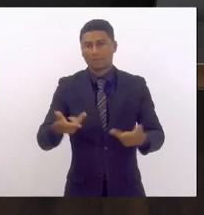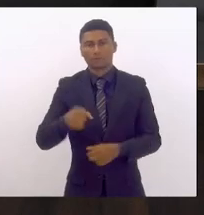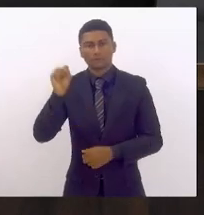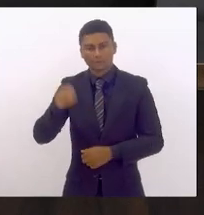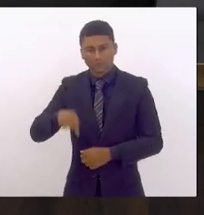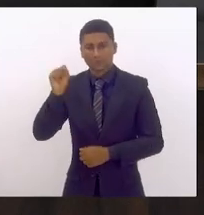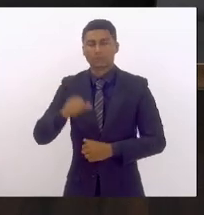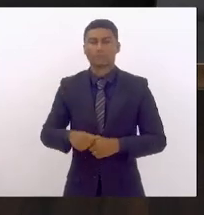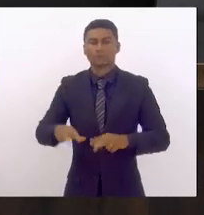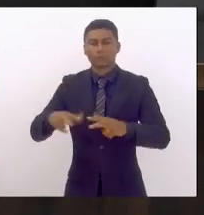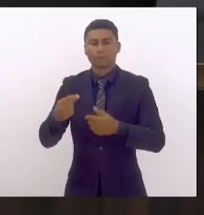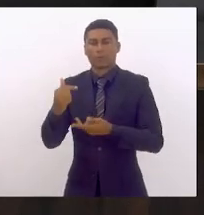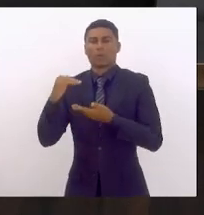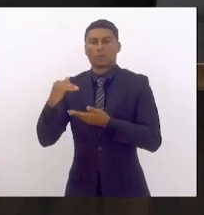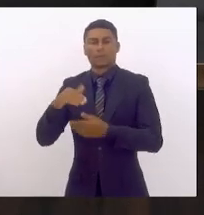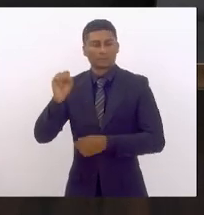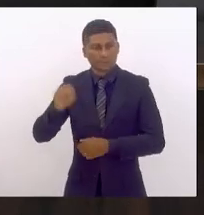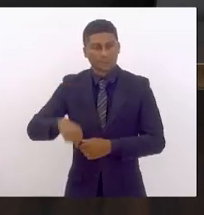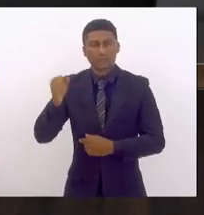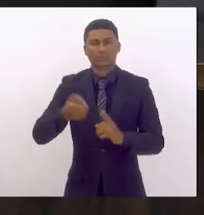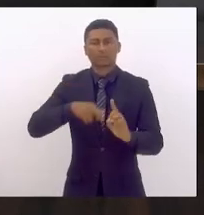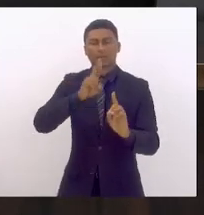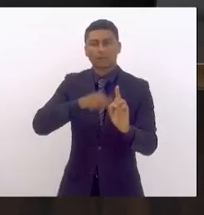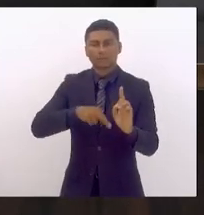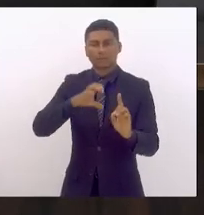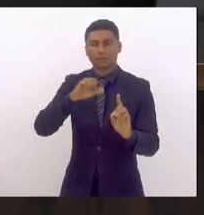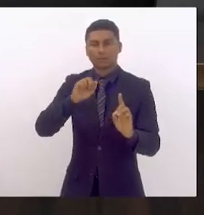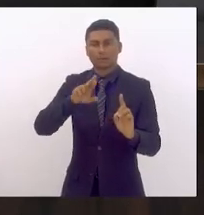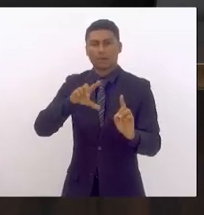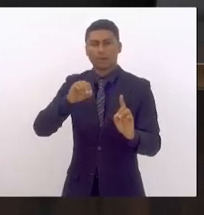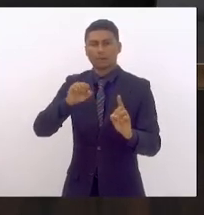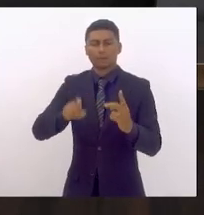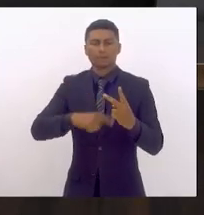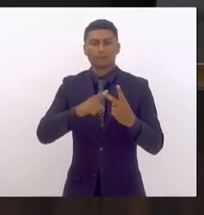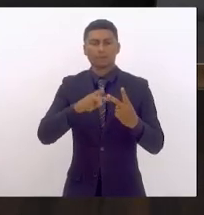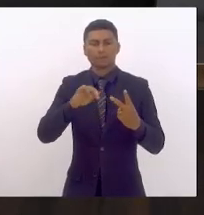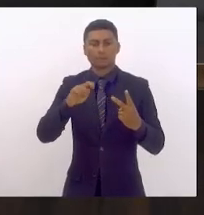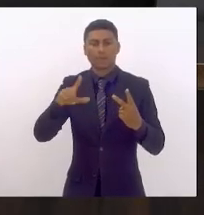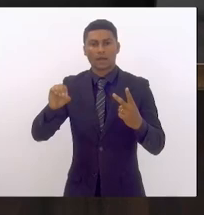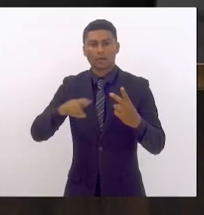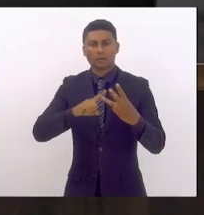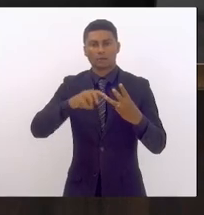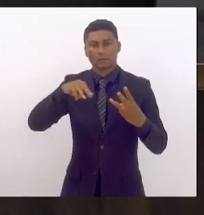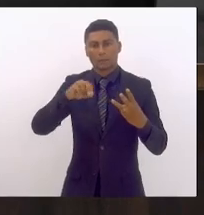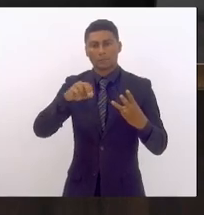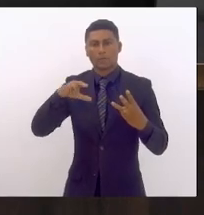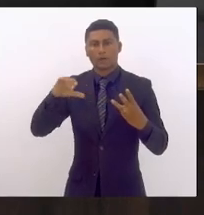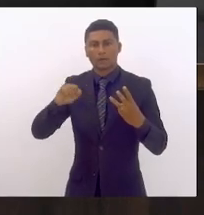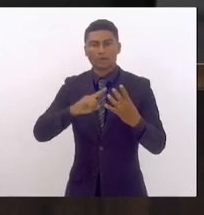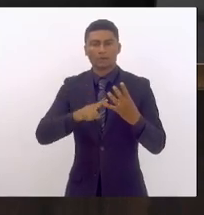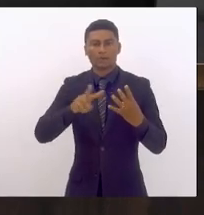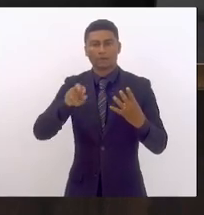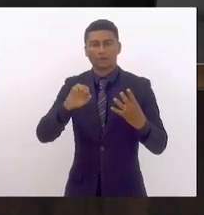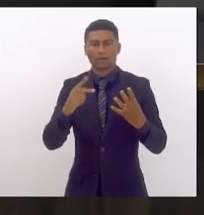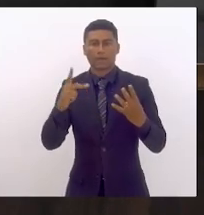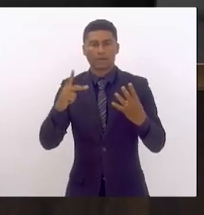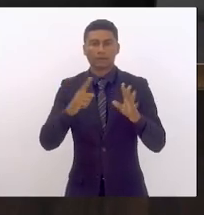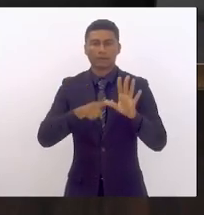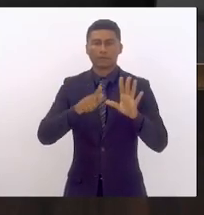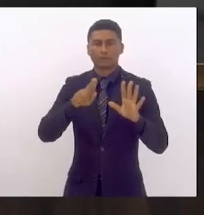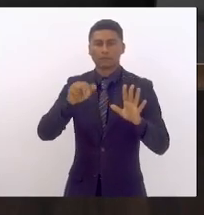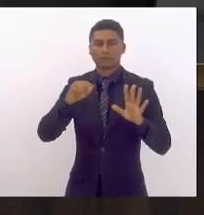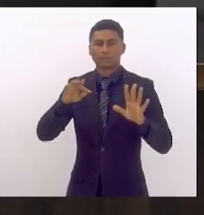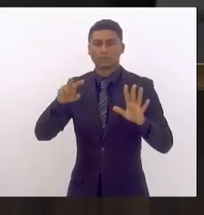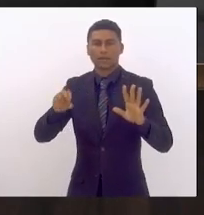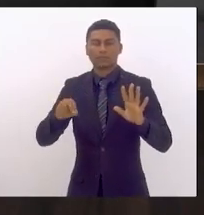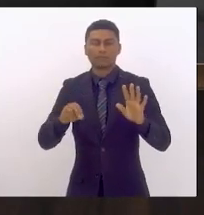favorável de orçamento favorável relatores Carlos Pampulha Mônica Francisco Odete Carneiro Gustavo